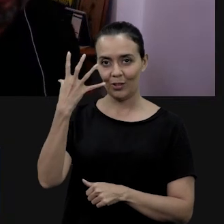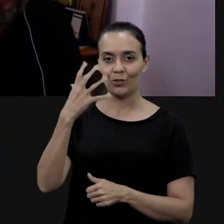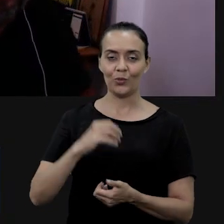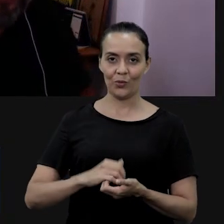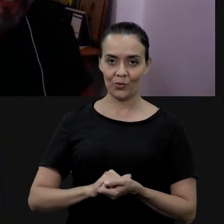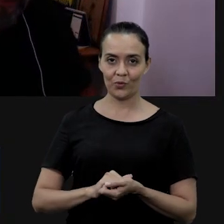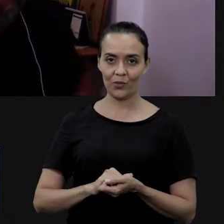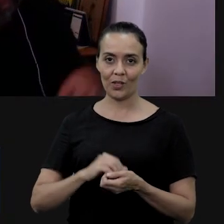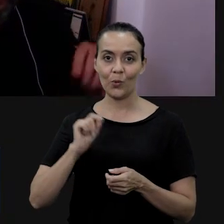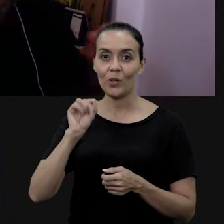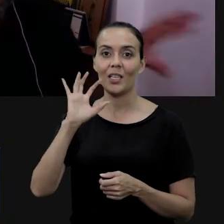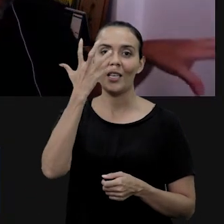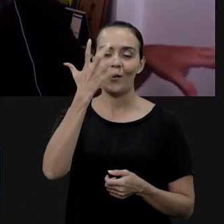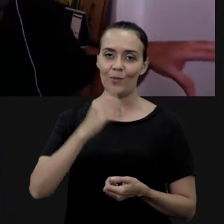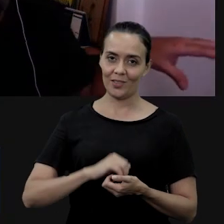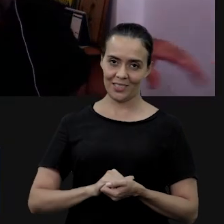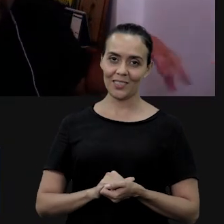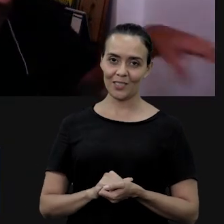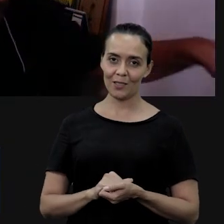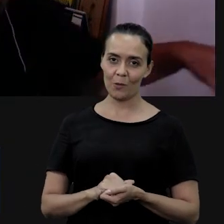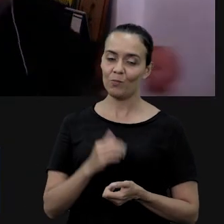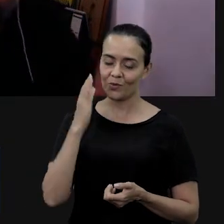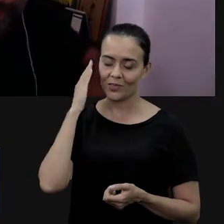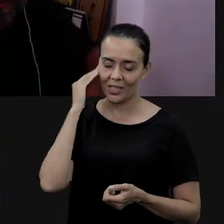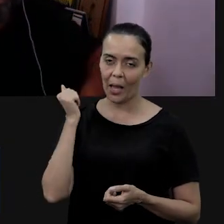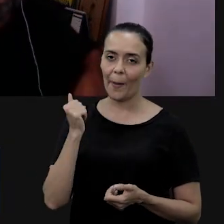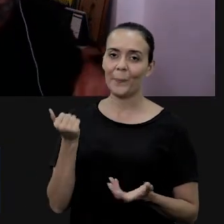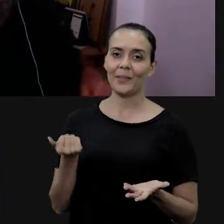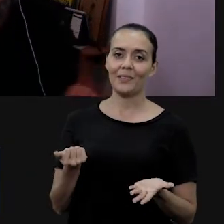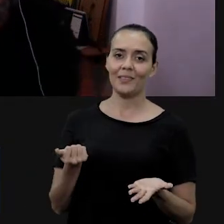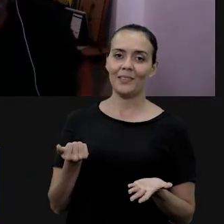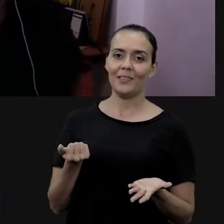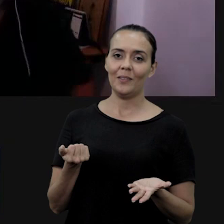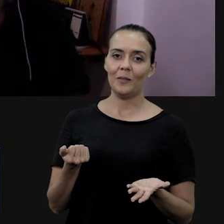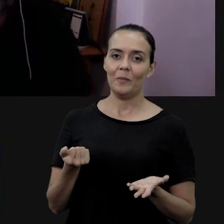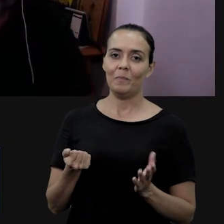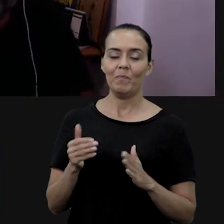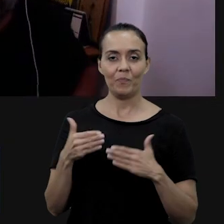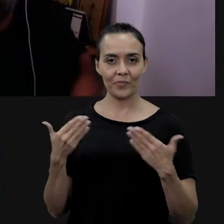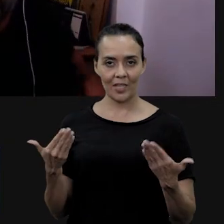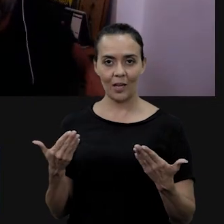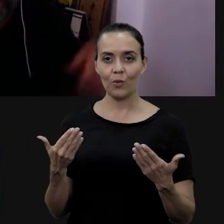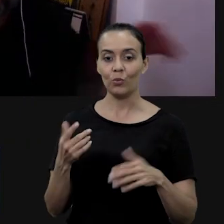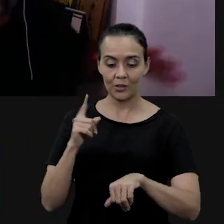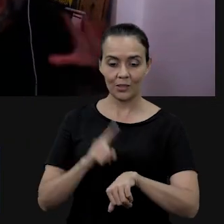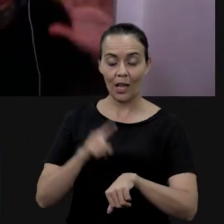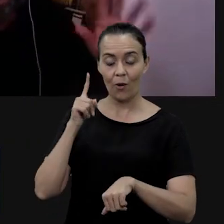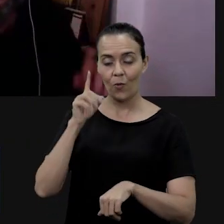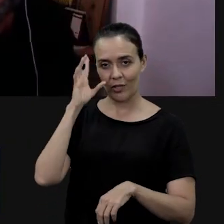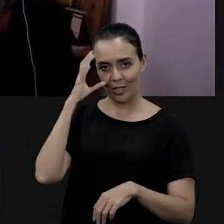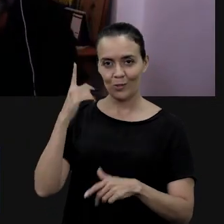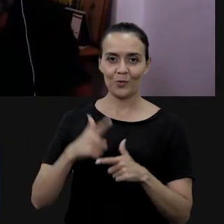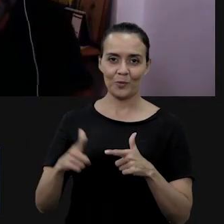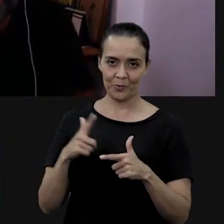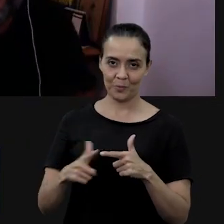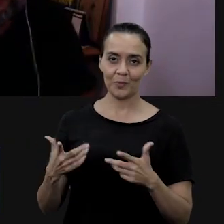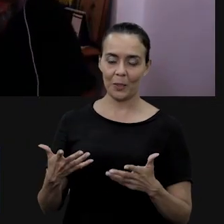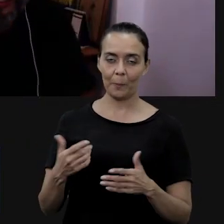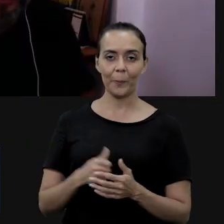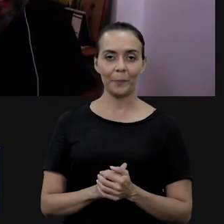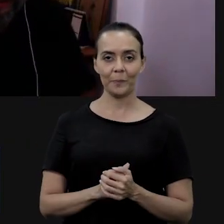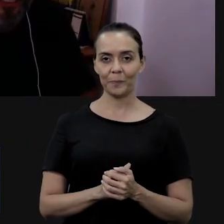O profissional não está ali para ter uma solução já aqui no bolso, pendurado em algum lugar